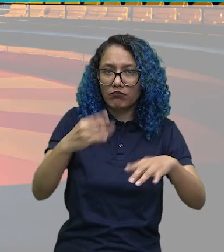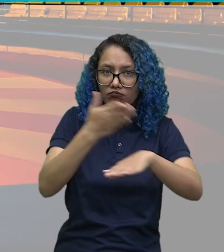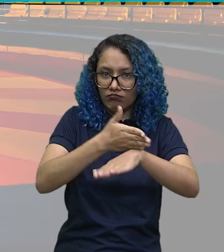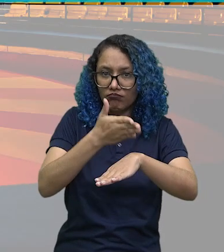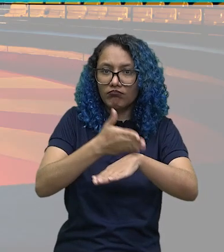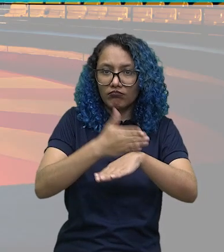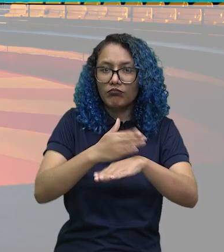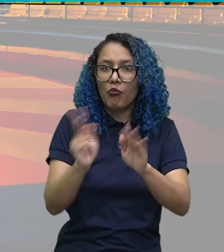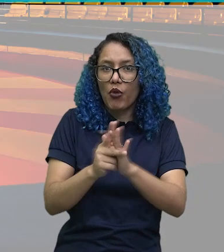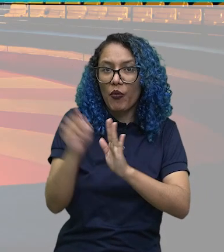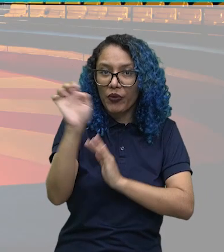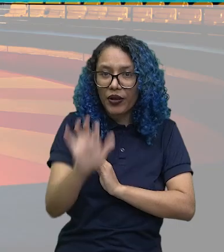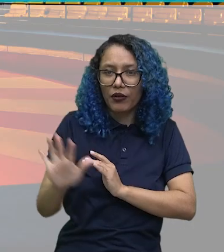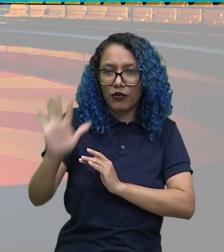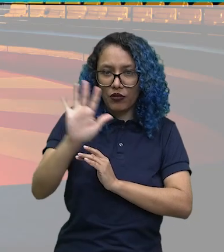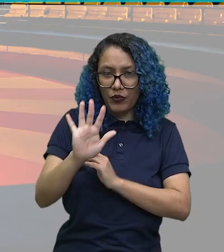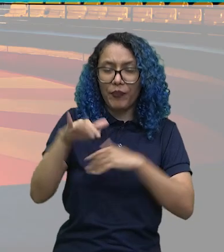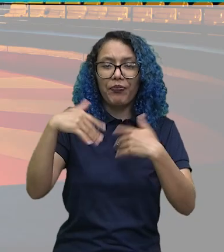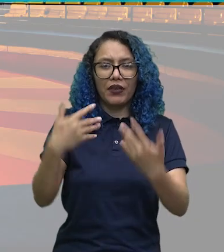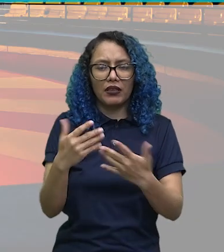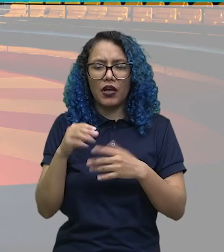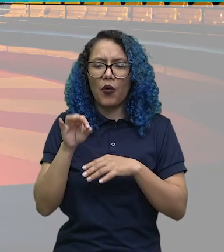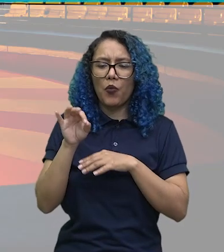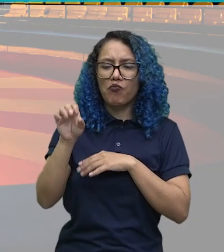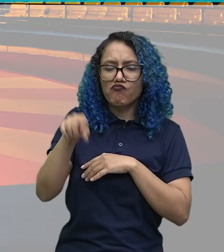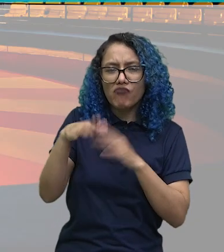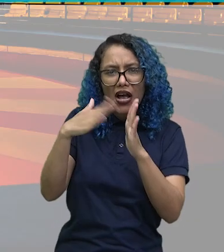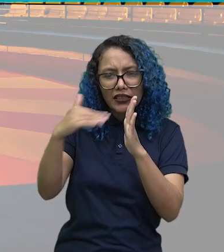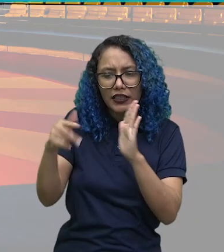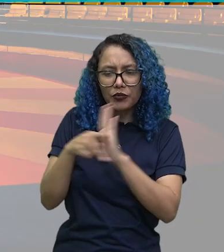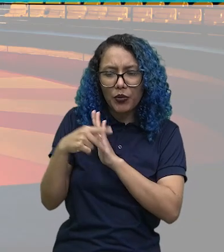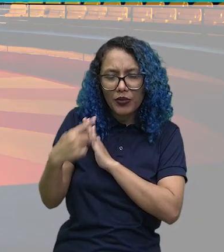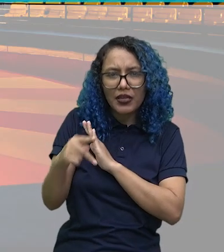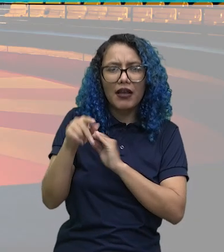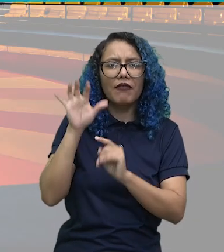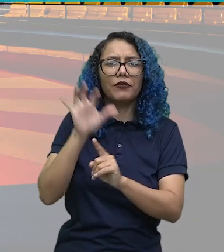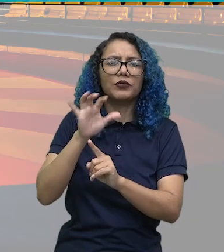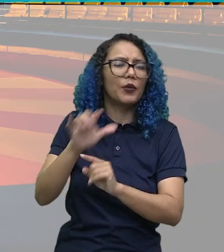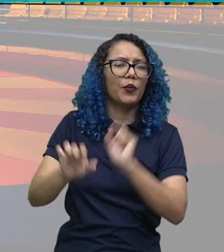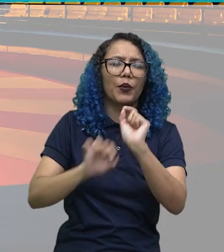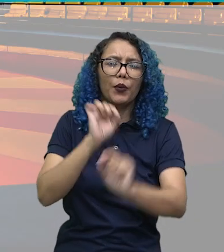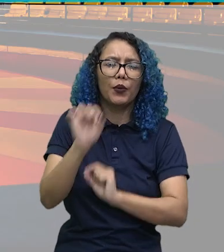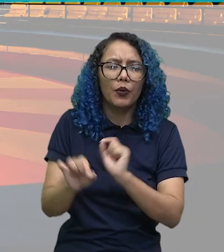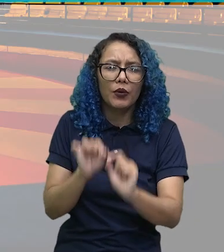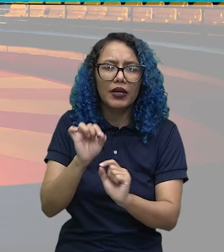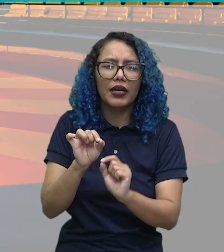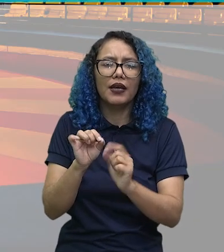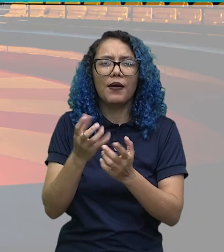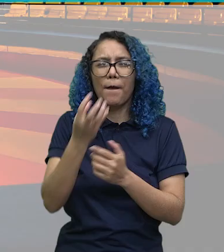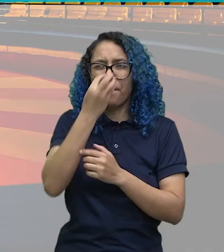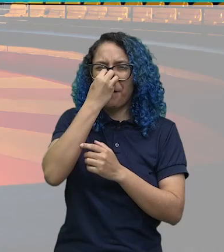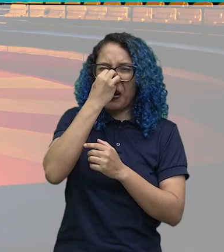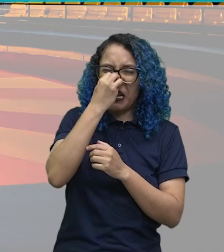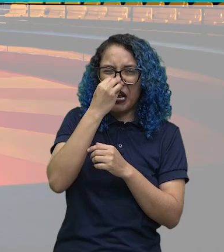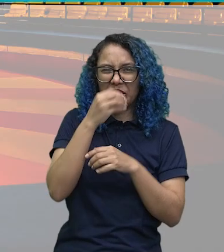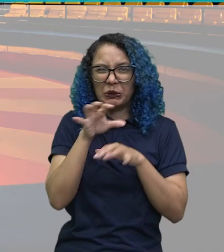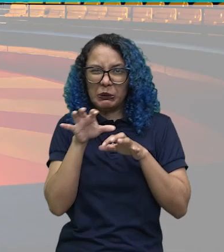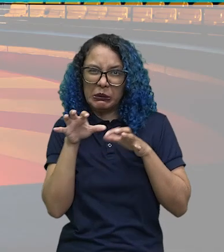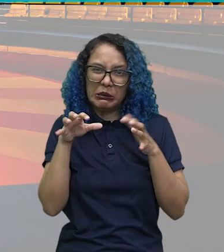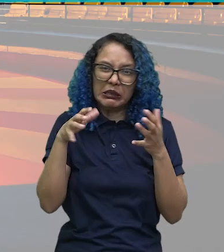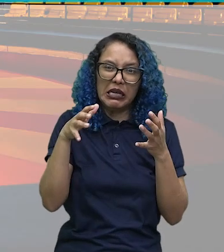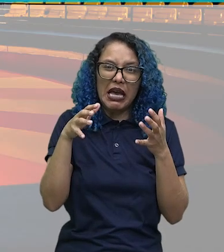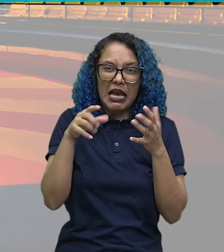europeu. Acredita-se que sua estética tenha sido influenciada pelos palhaços grotescos